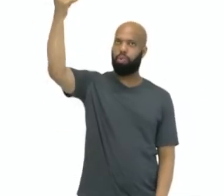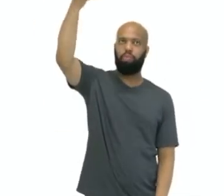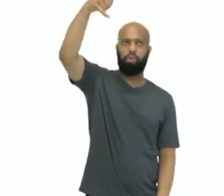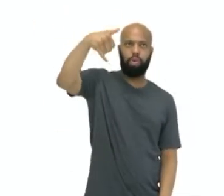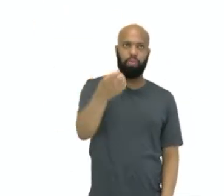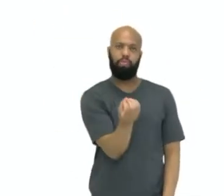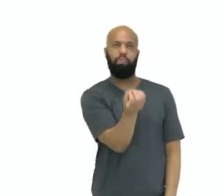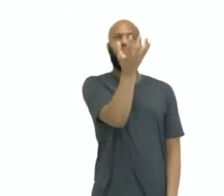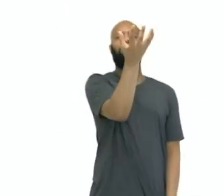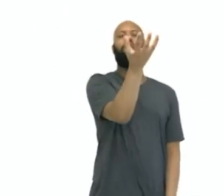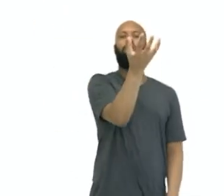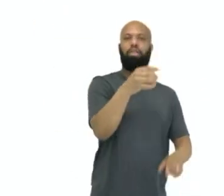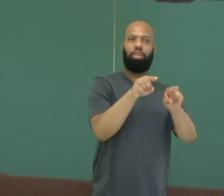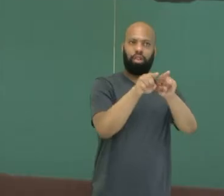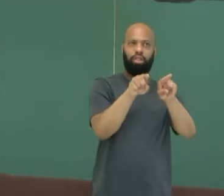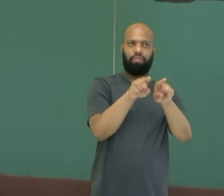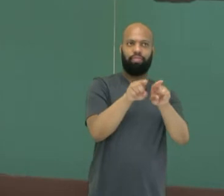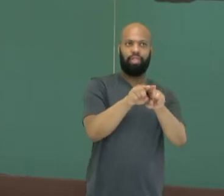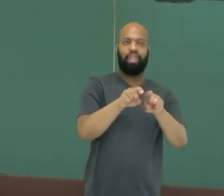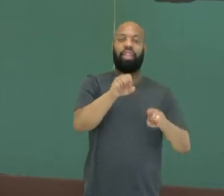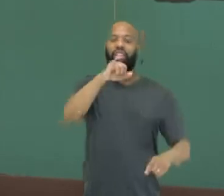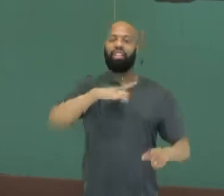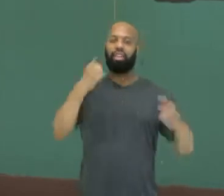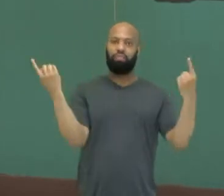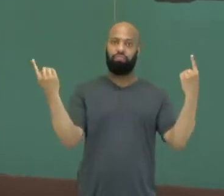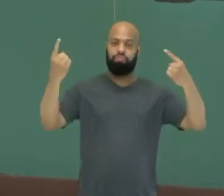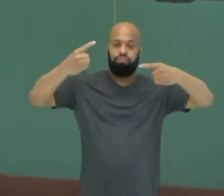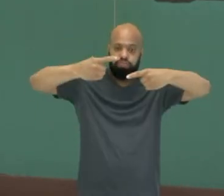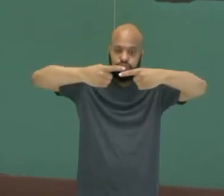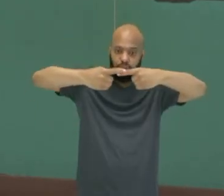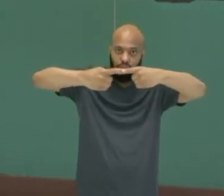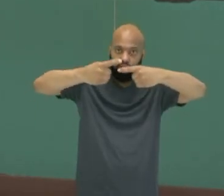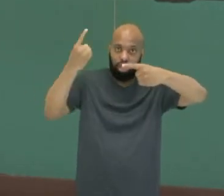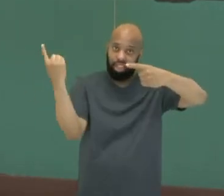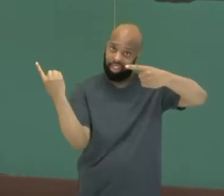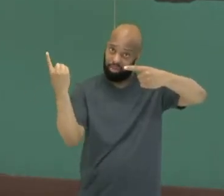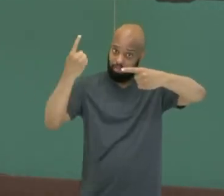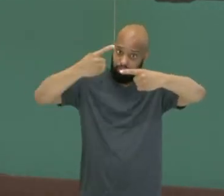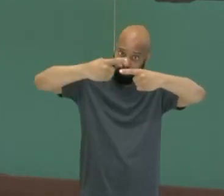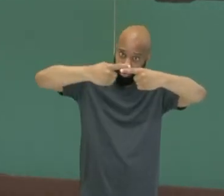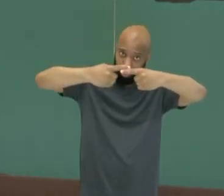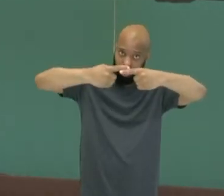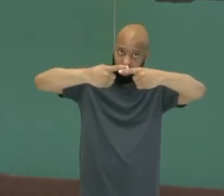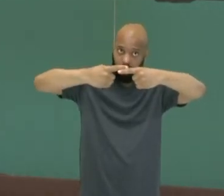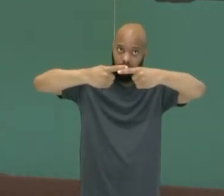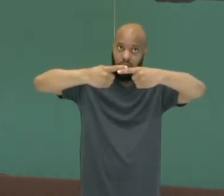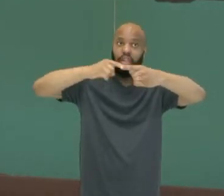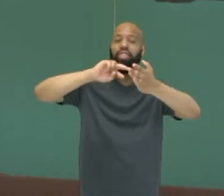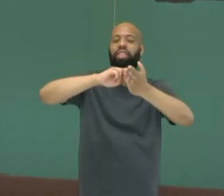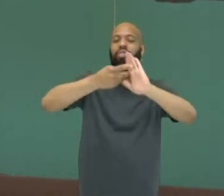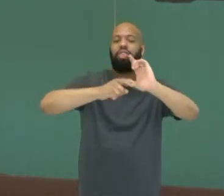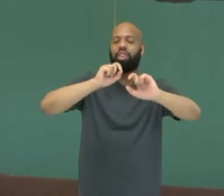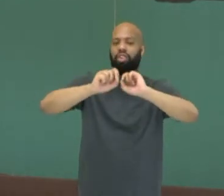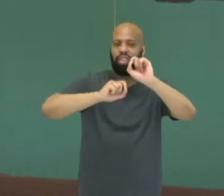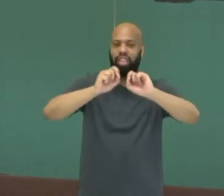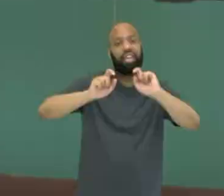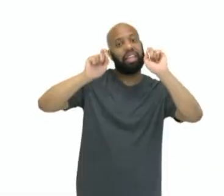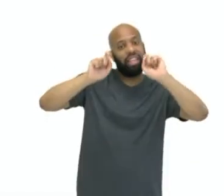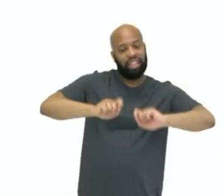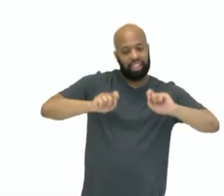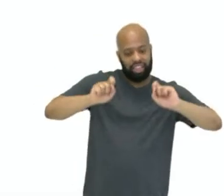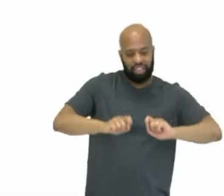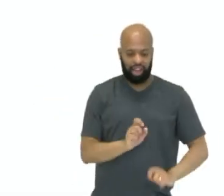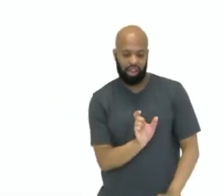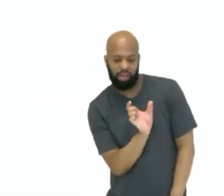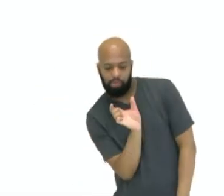estão conectados. Fechou esse círculo, fechou esse circuito. Ou seja, permite a passagem da corrente